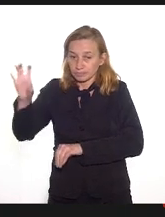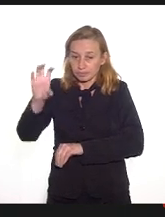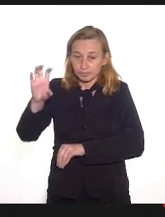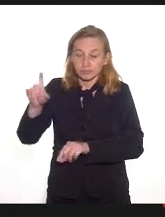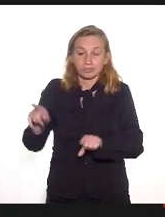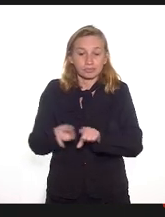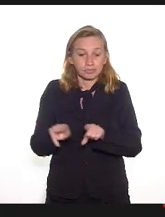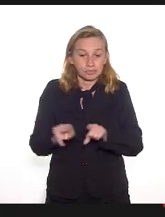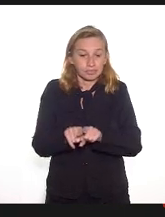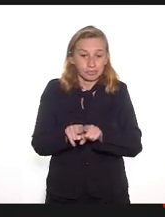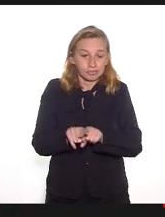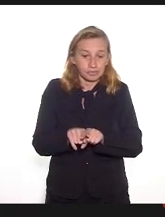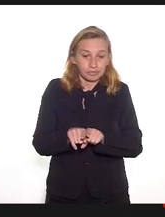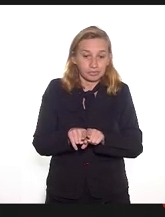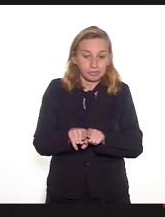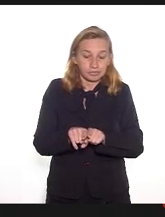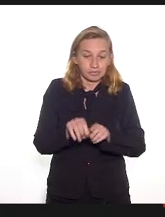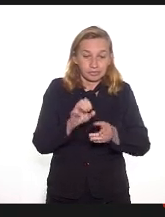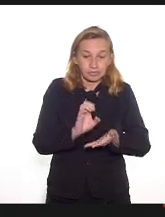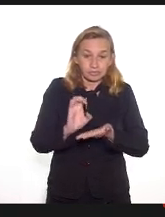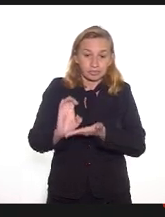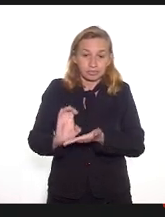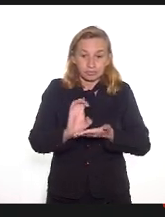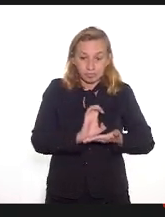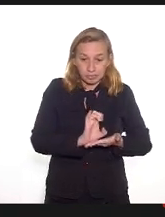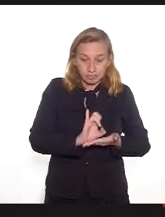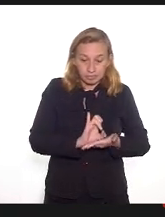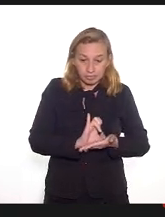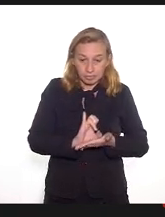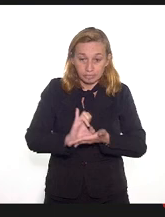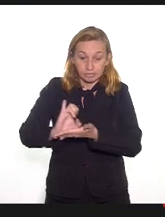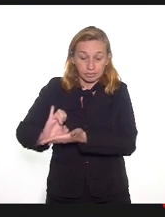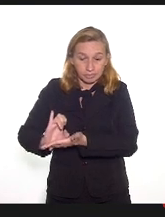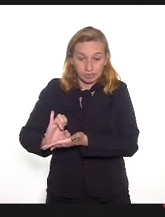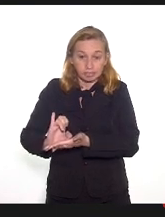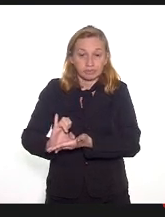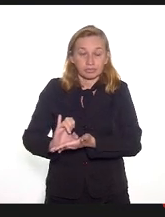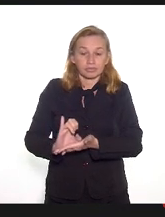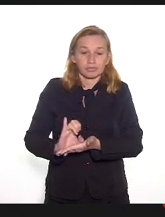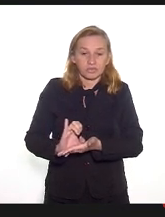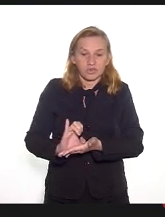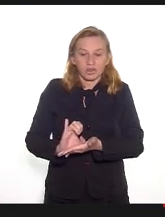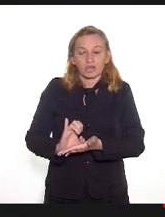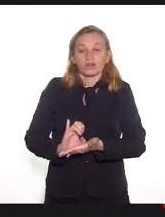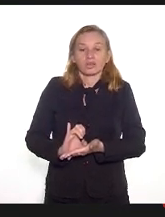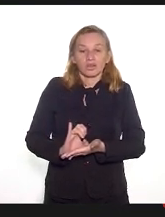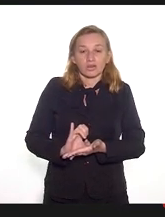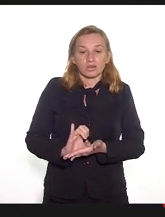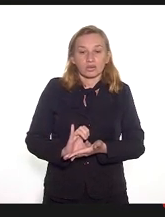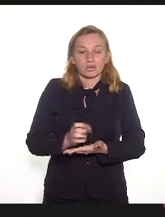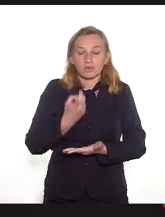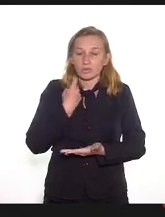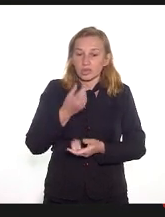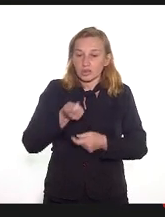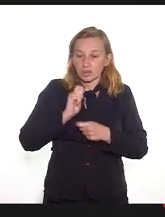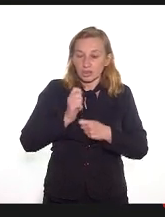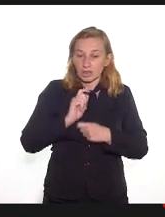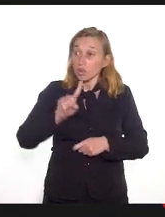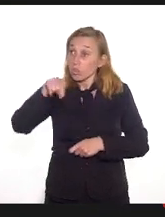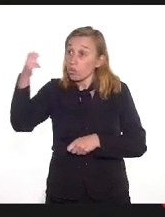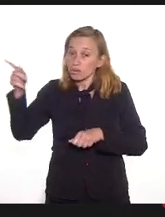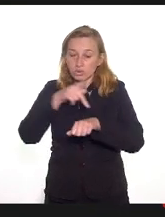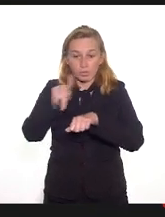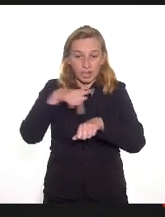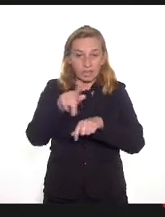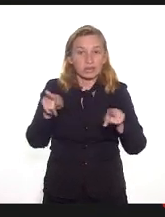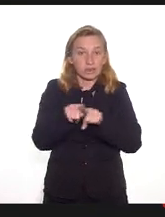passamos também a importar pescado. Ou seja, nós estamos totalmente transferindo bem-estar social para outros países,